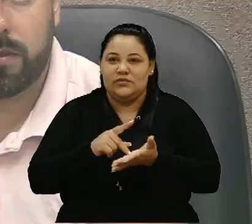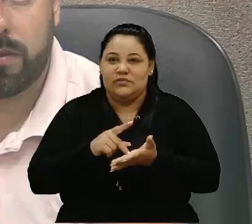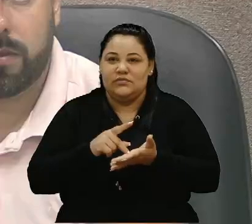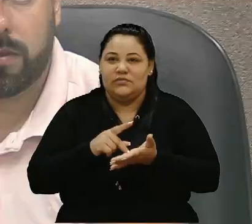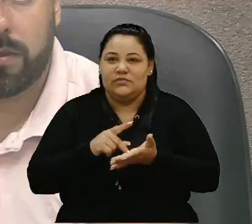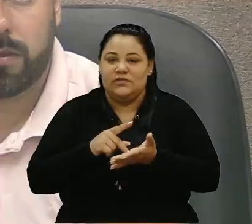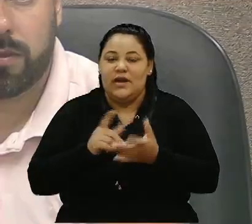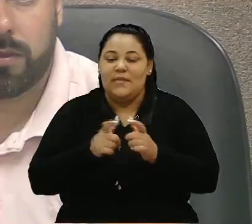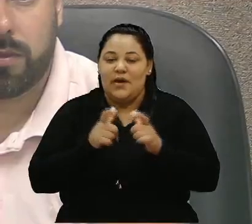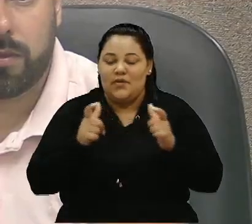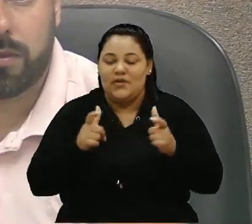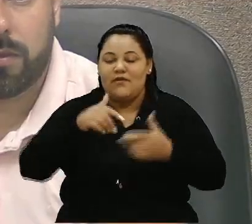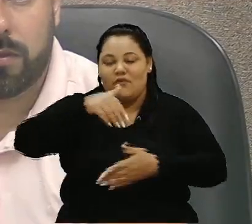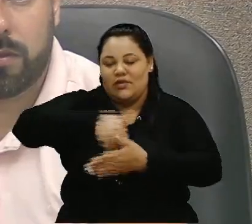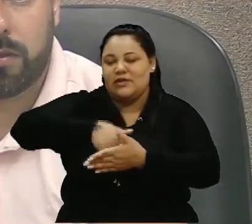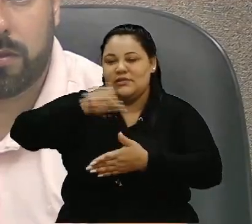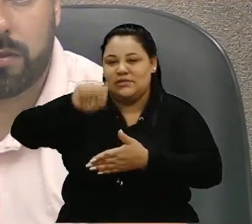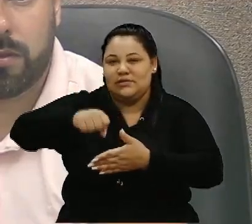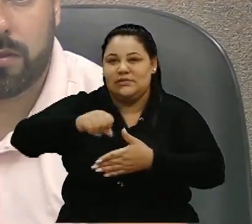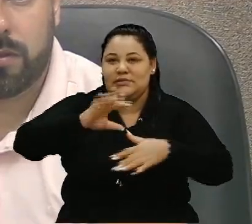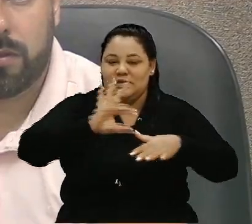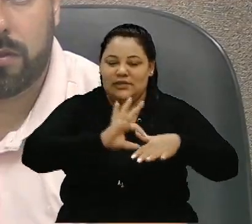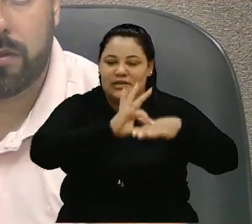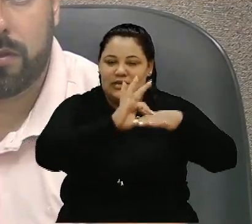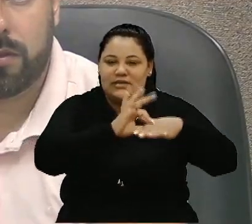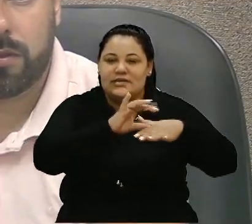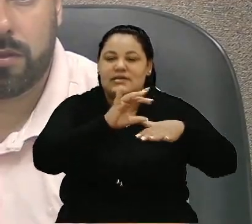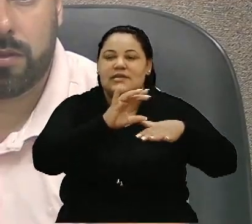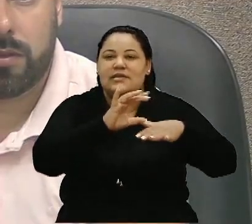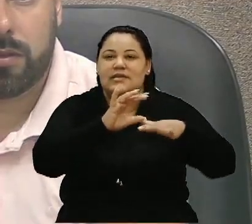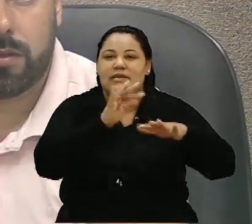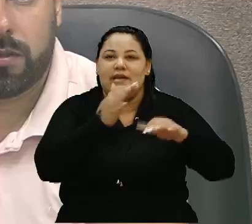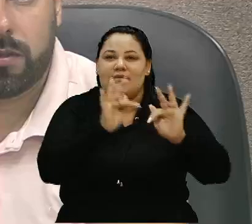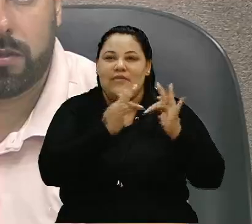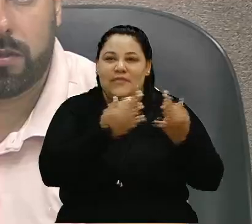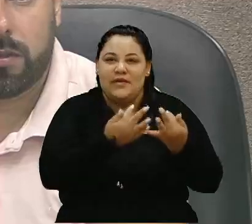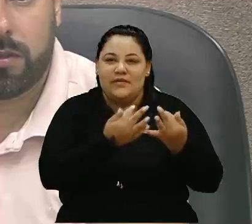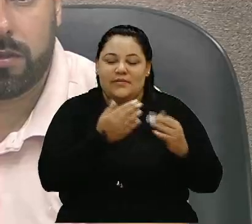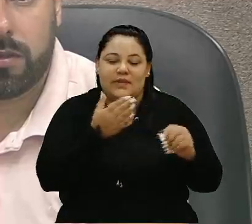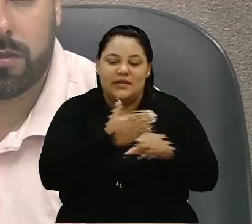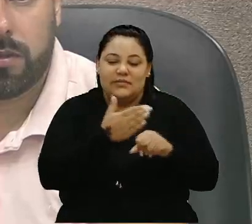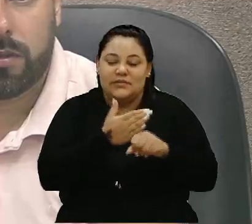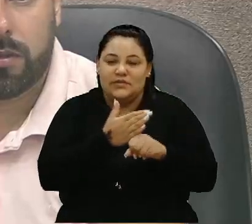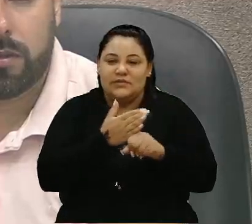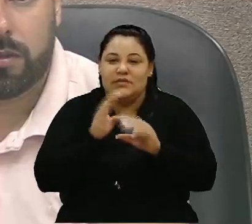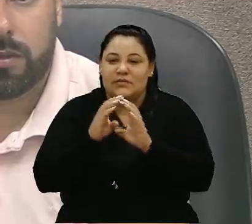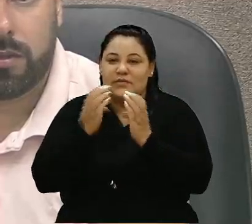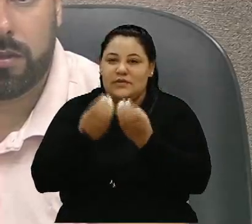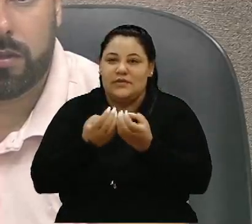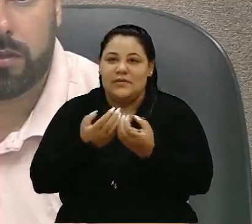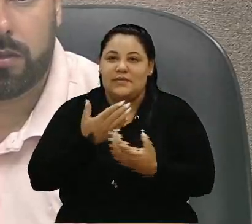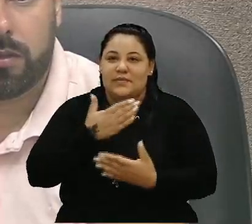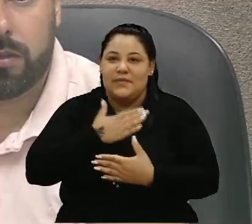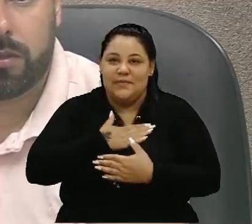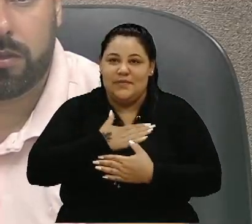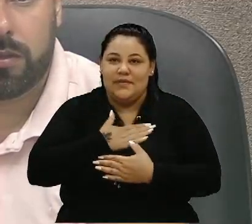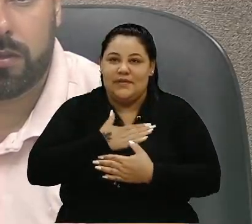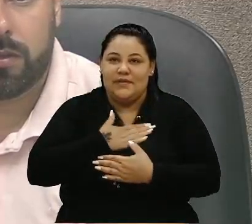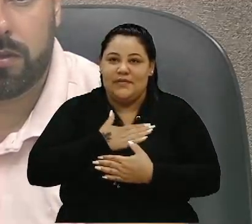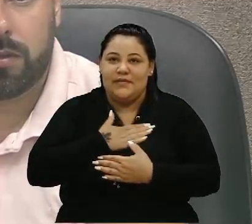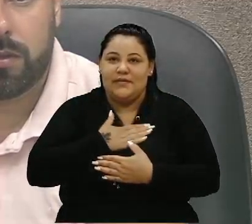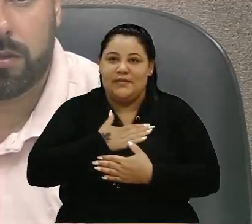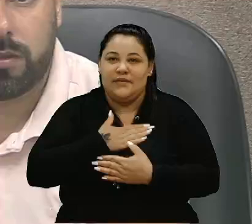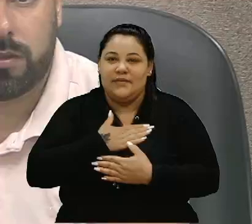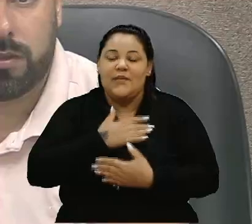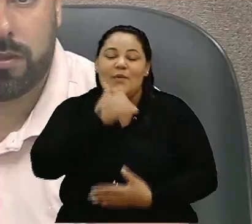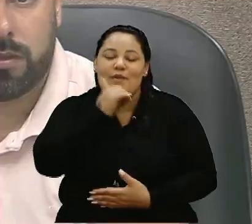dessa casa. Liderança na família, participação na comunidade e, para mim, uma mulher, poder fazer,